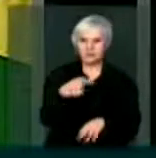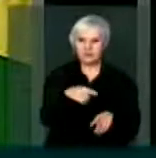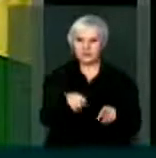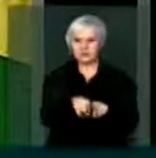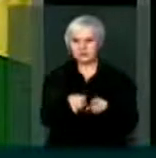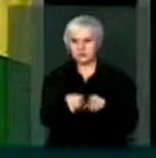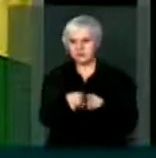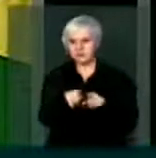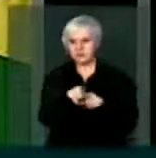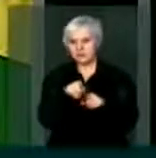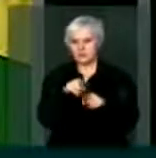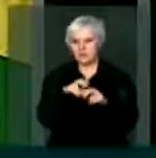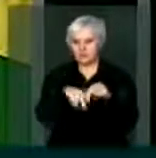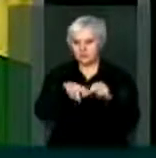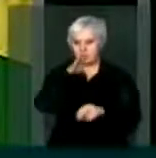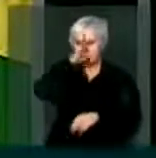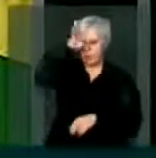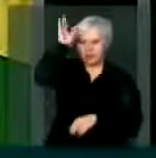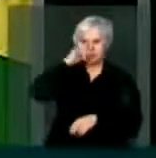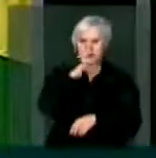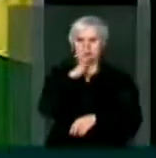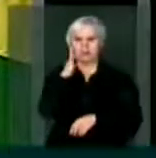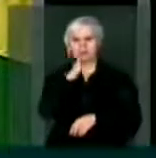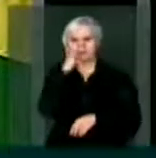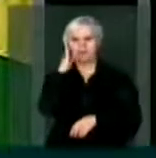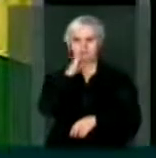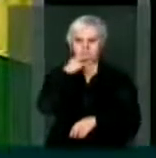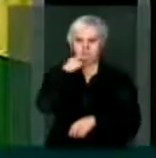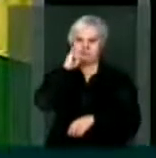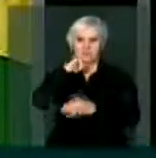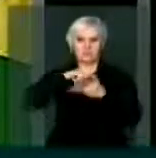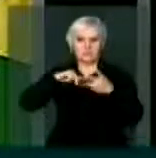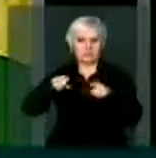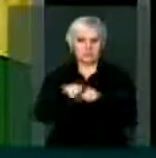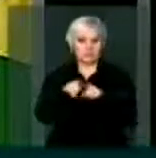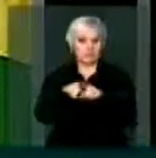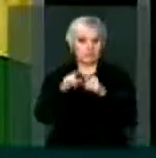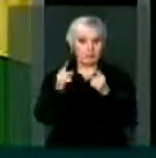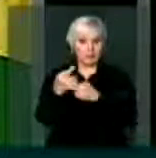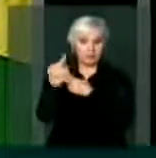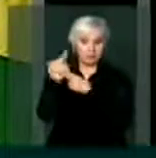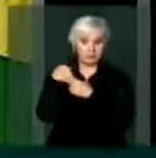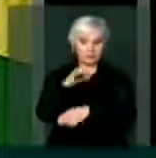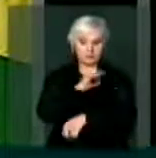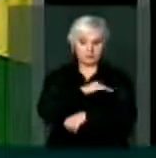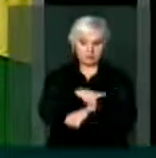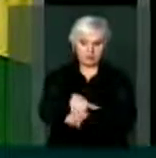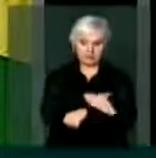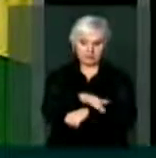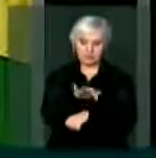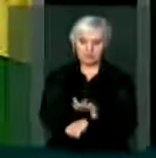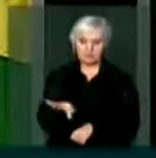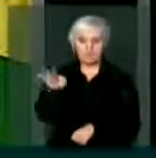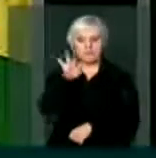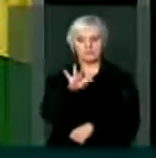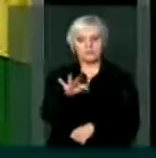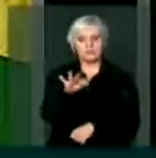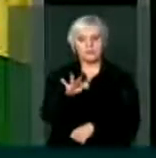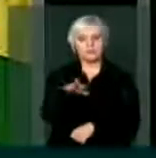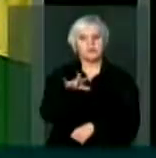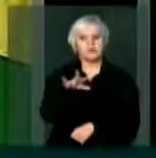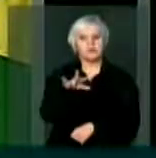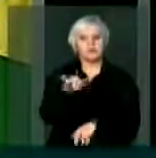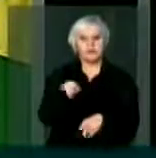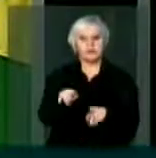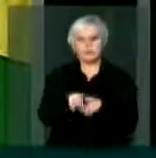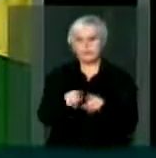de velocidade, embriaguez, etc., etc. Mas a responsabilidade da Polícia Federal, Rodoviária Federal, vai